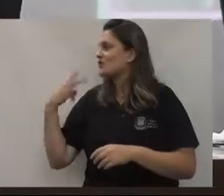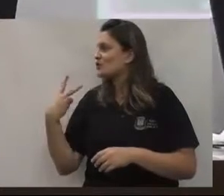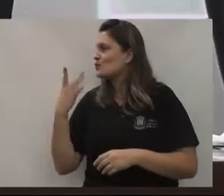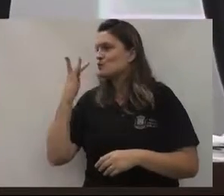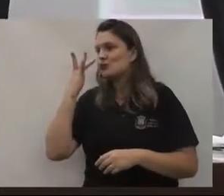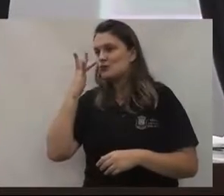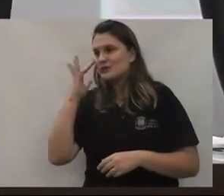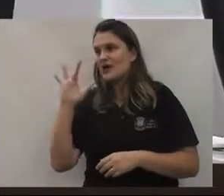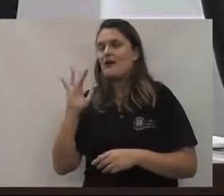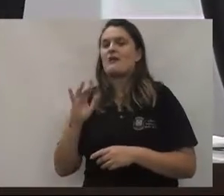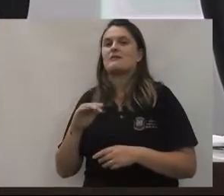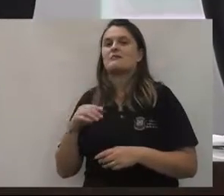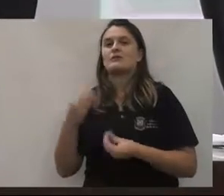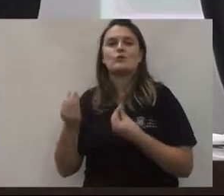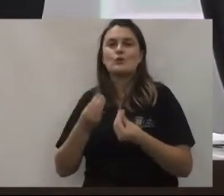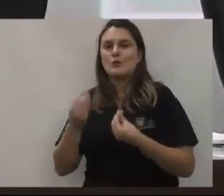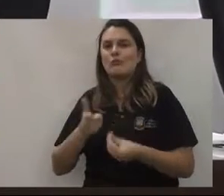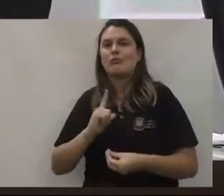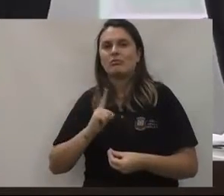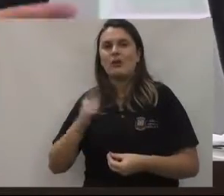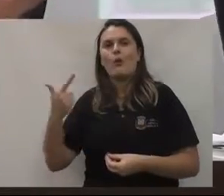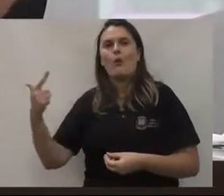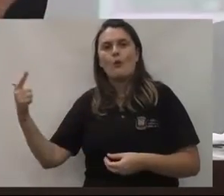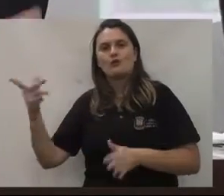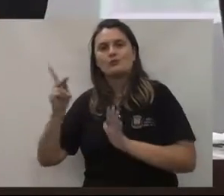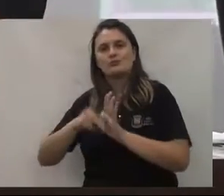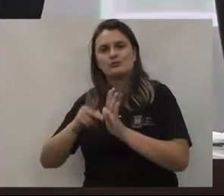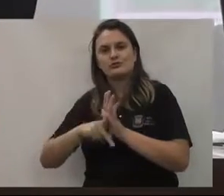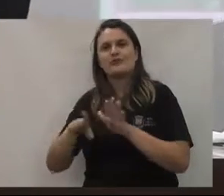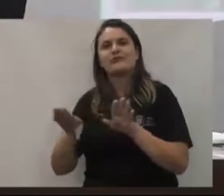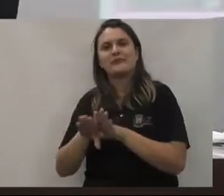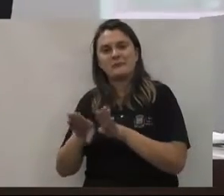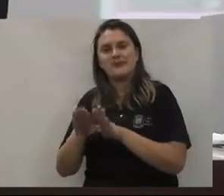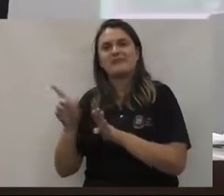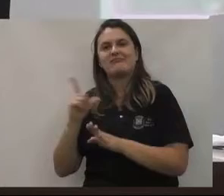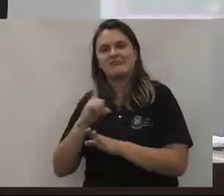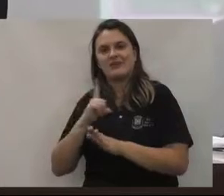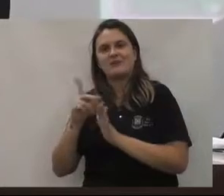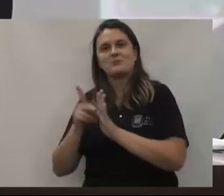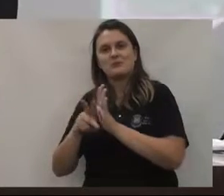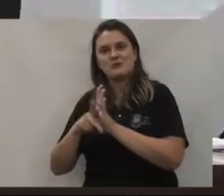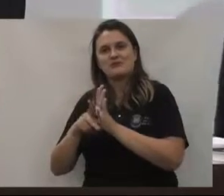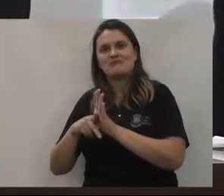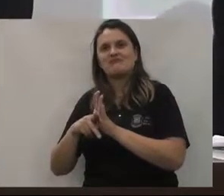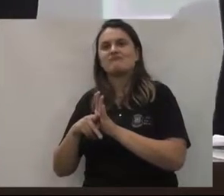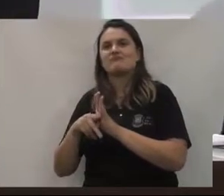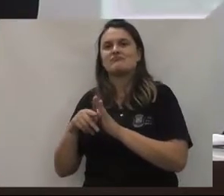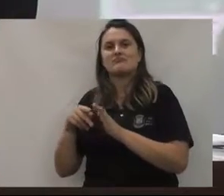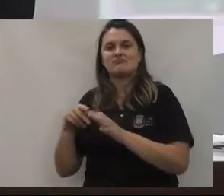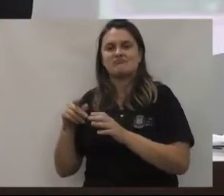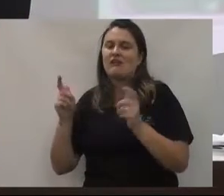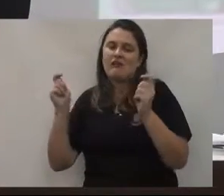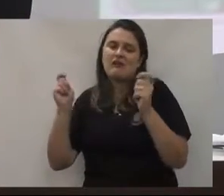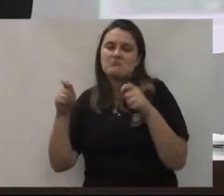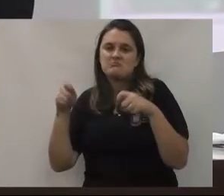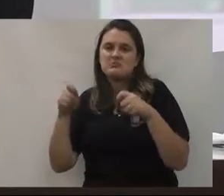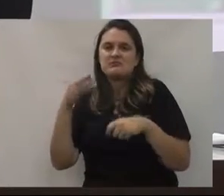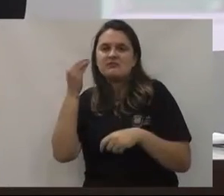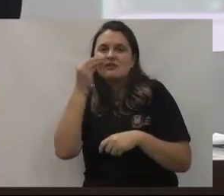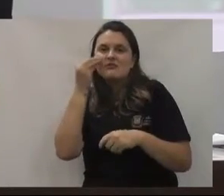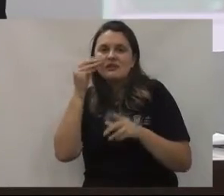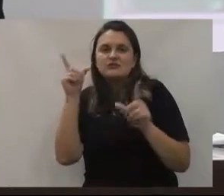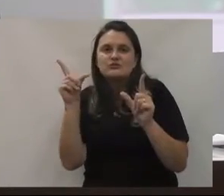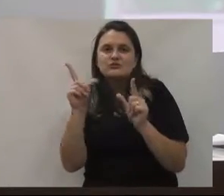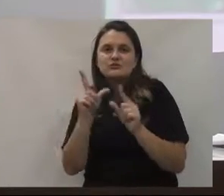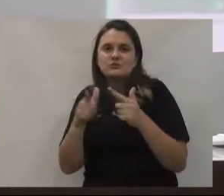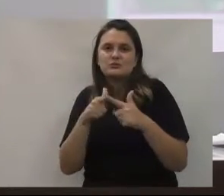sabiam. Como existem outros projetos, existe também esse projeto de uma viabilidade de tentar